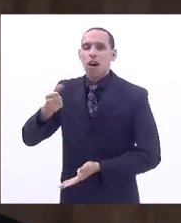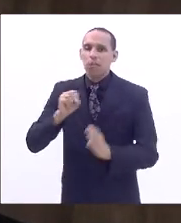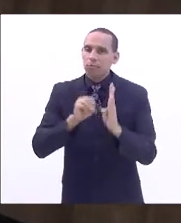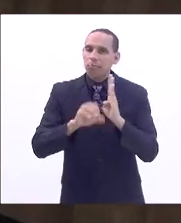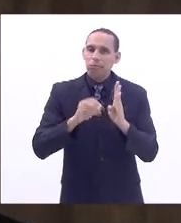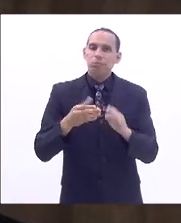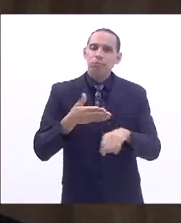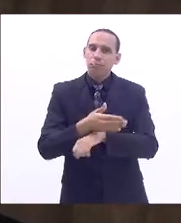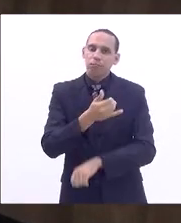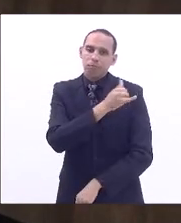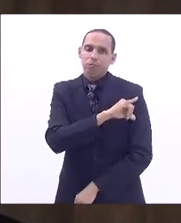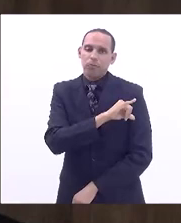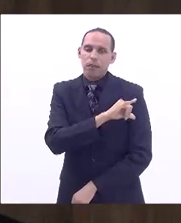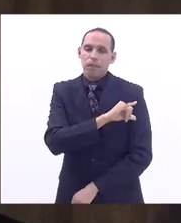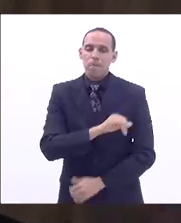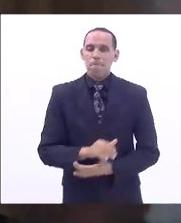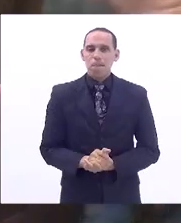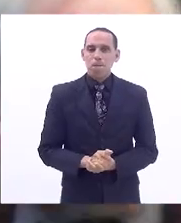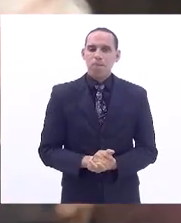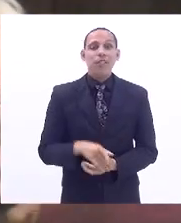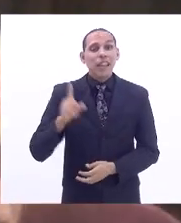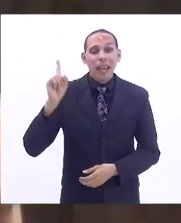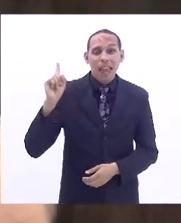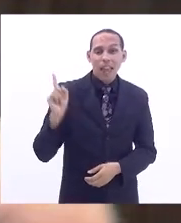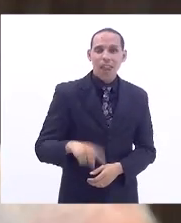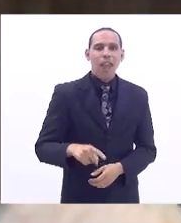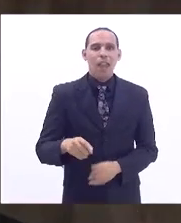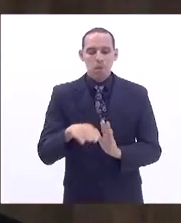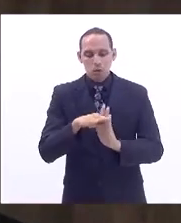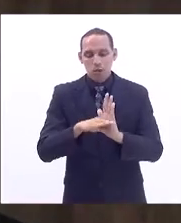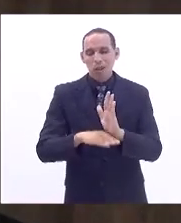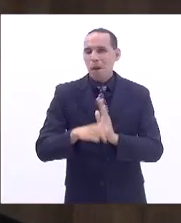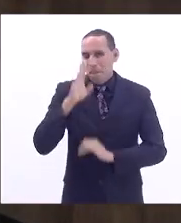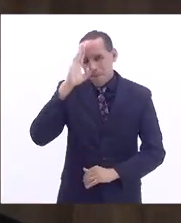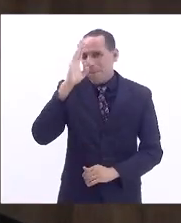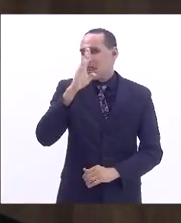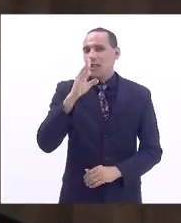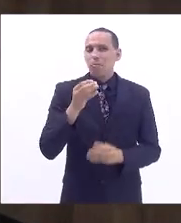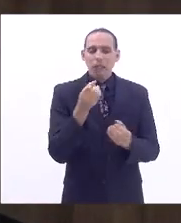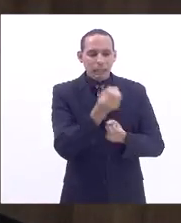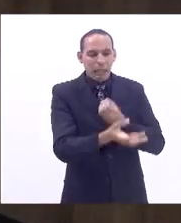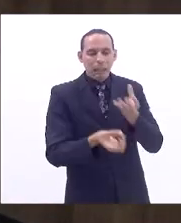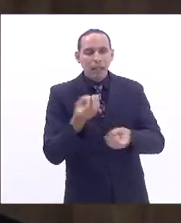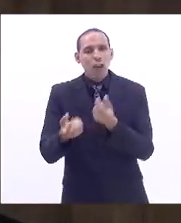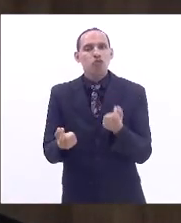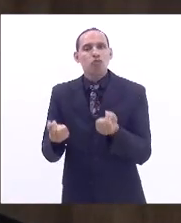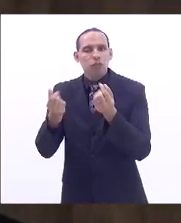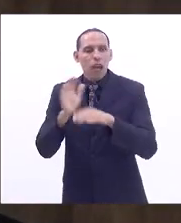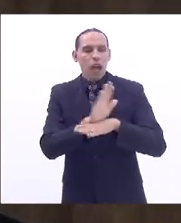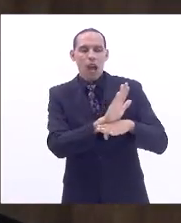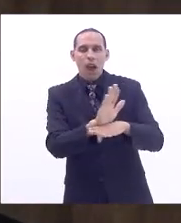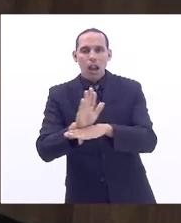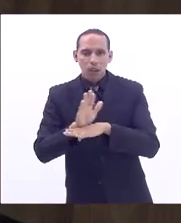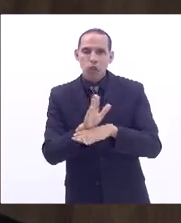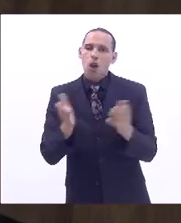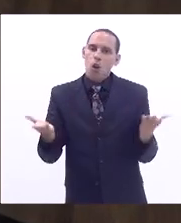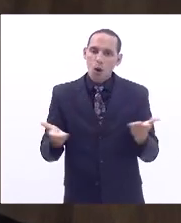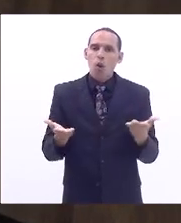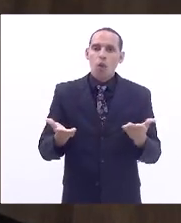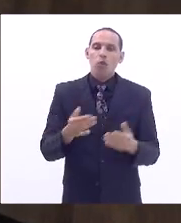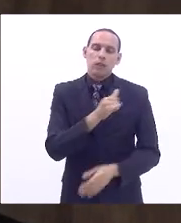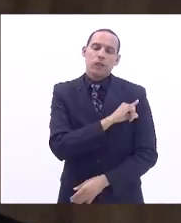do super RJ que tá aqui é o principal programa de distribuição de renda que a gente tem no estado hoje